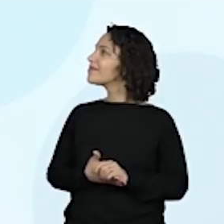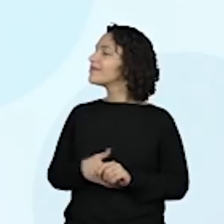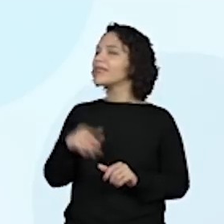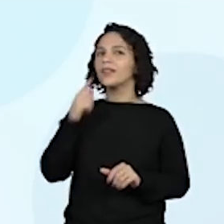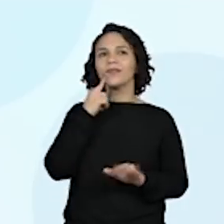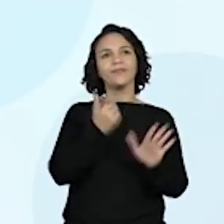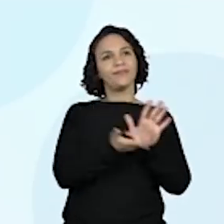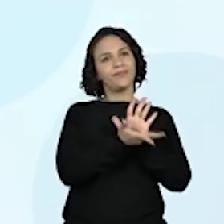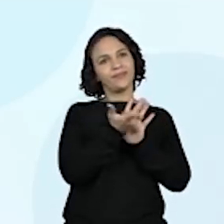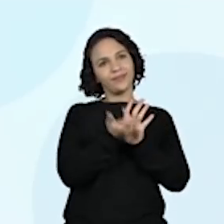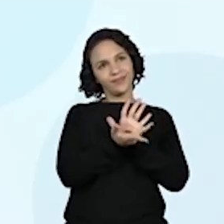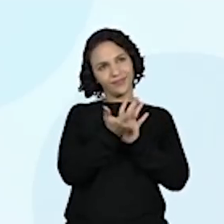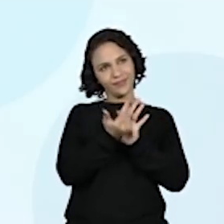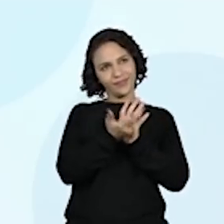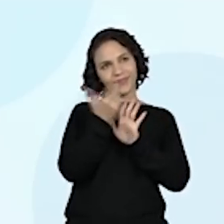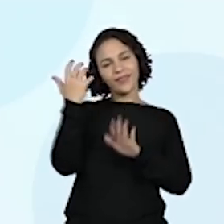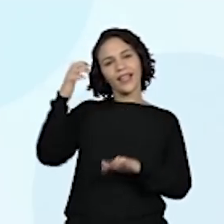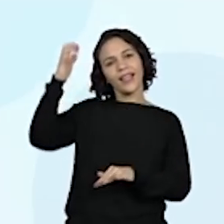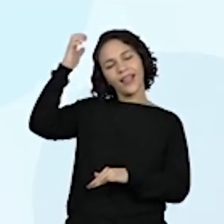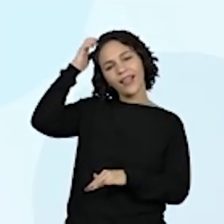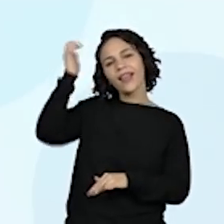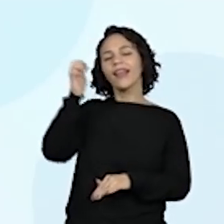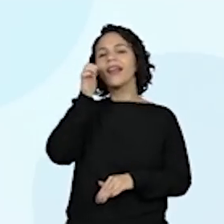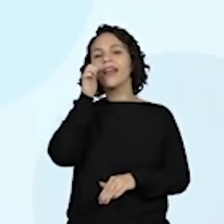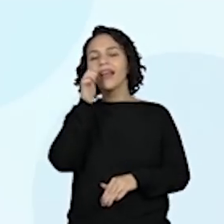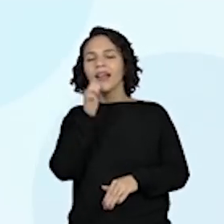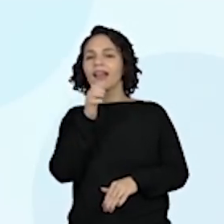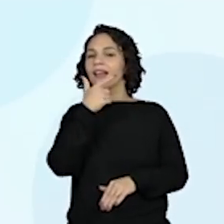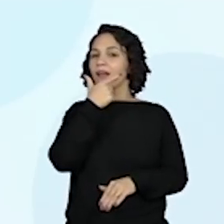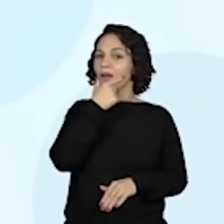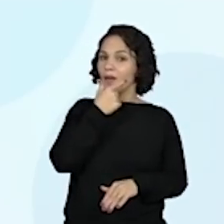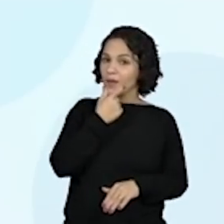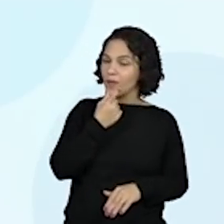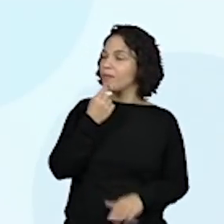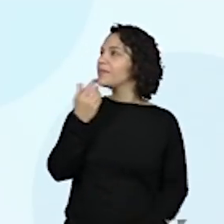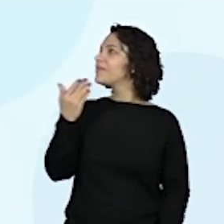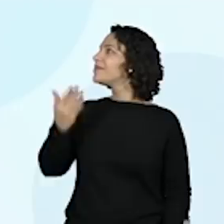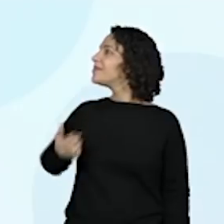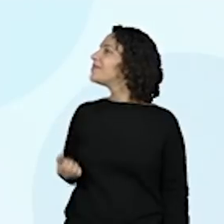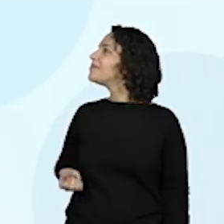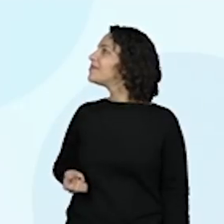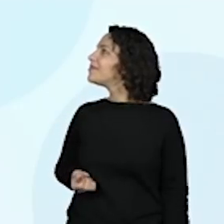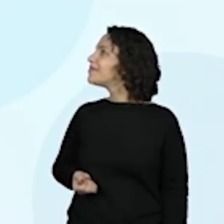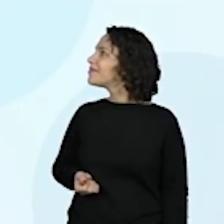ilustração, o rei e a rainha com a jovem.